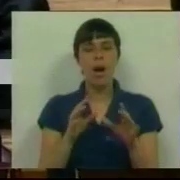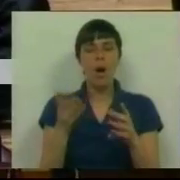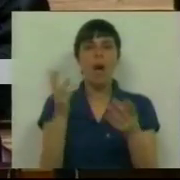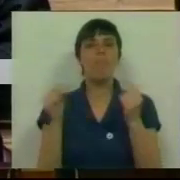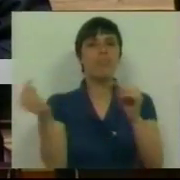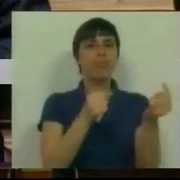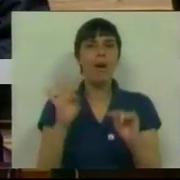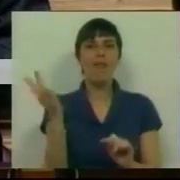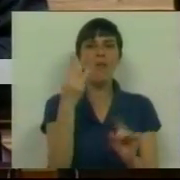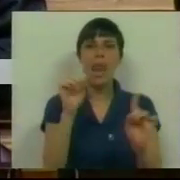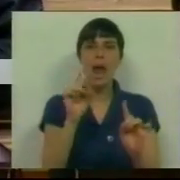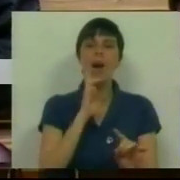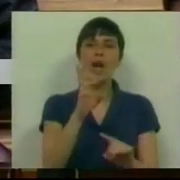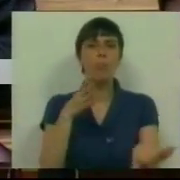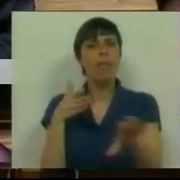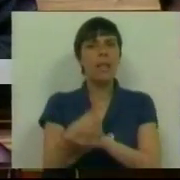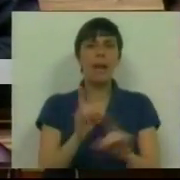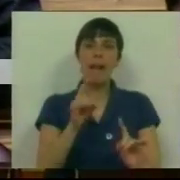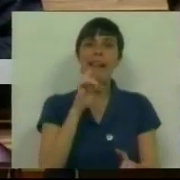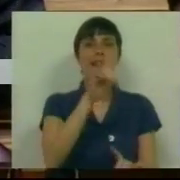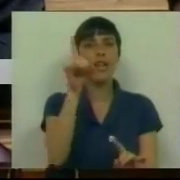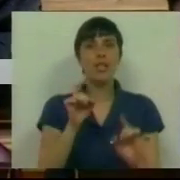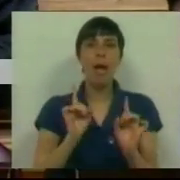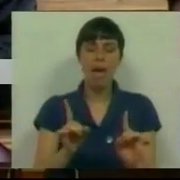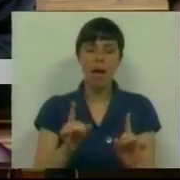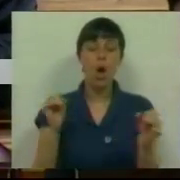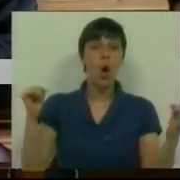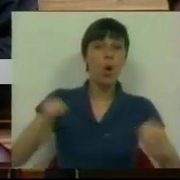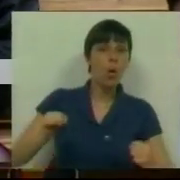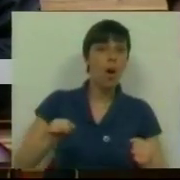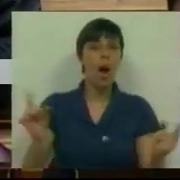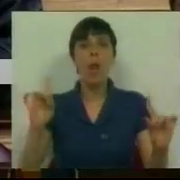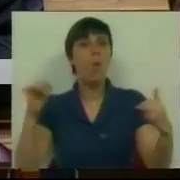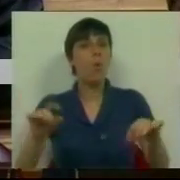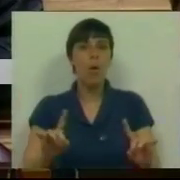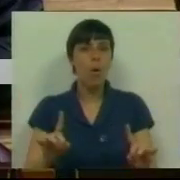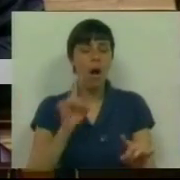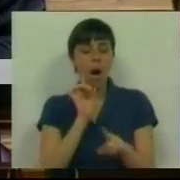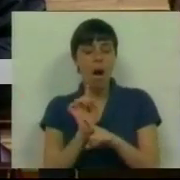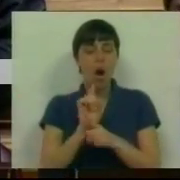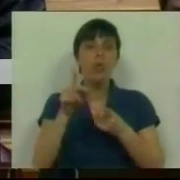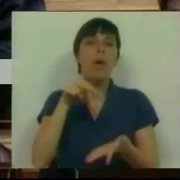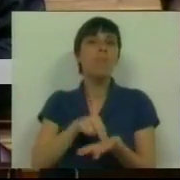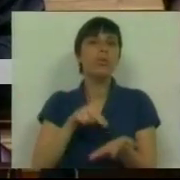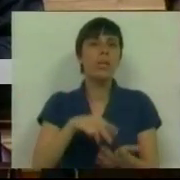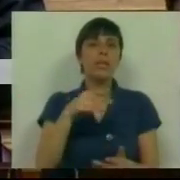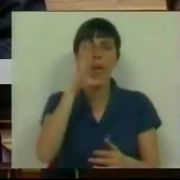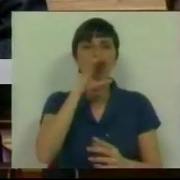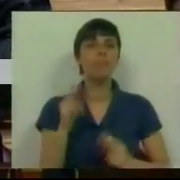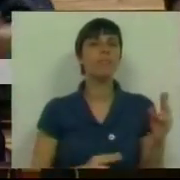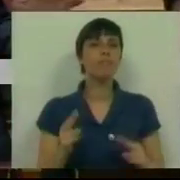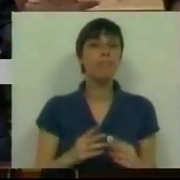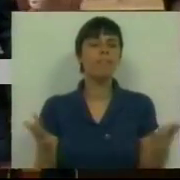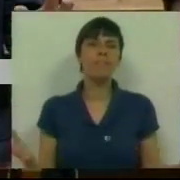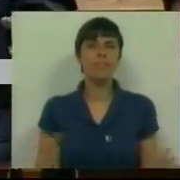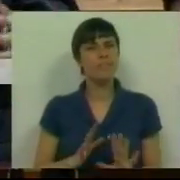círculo, apenas para responder muito diretamente a esta questão. Concorda ou não concorda com aquela que foi a posição de Vítor Gaspar?